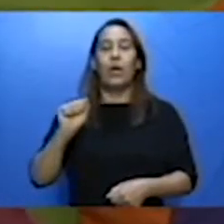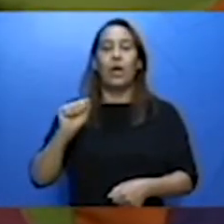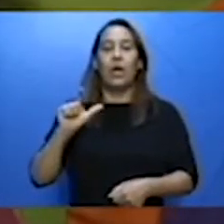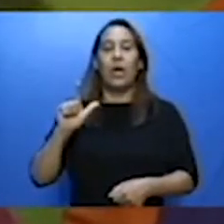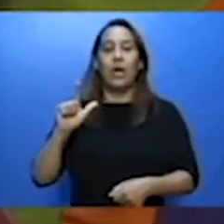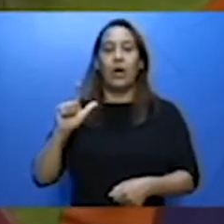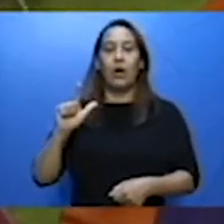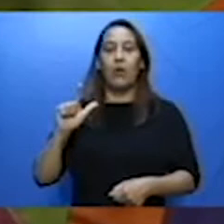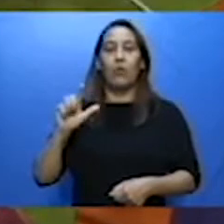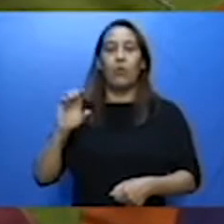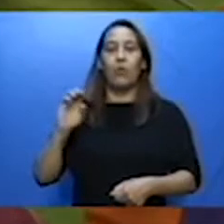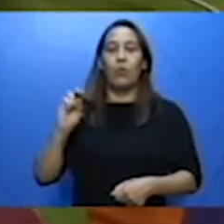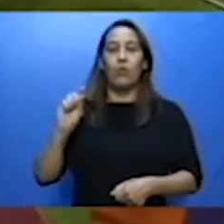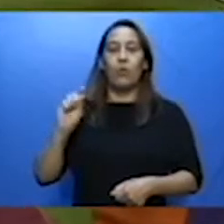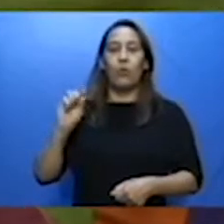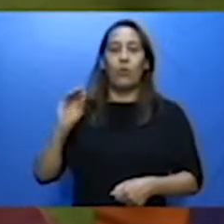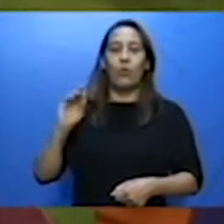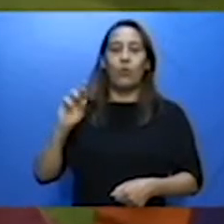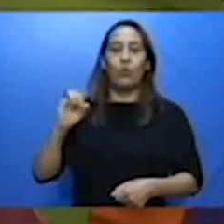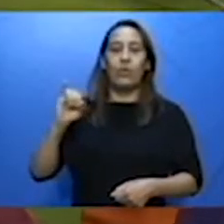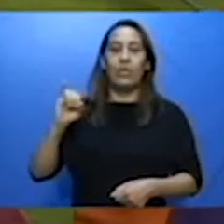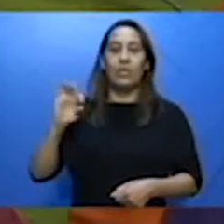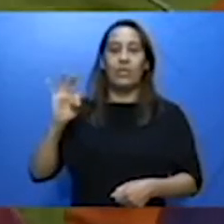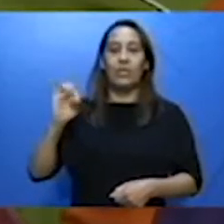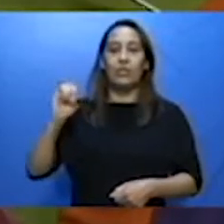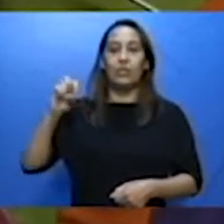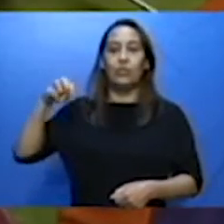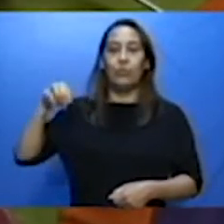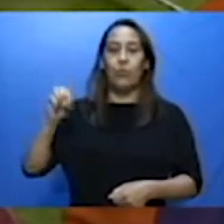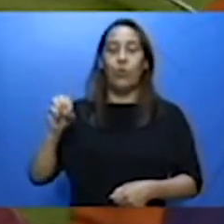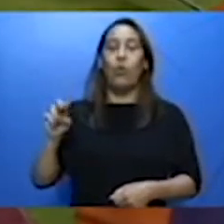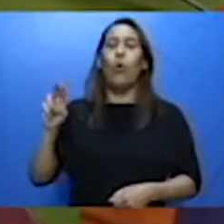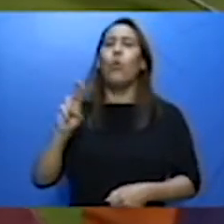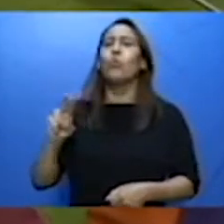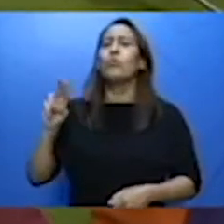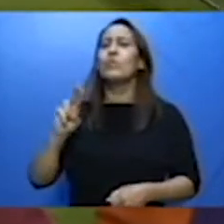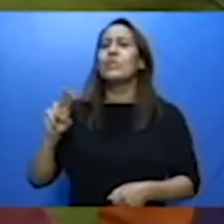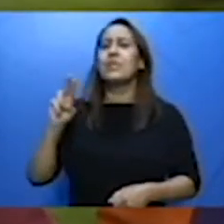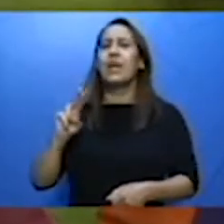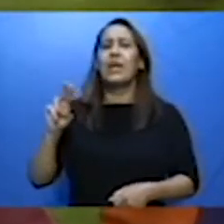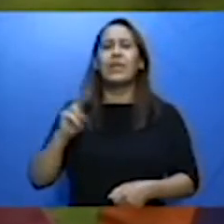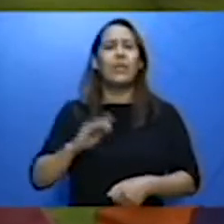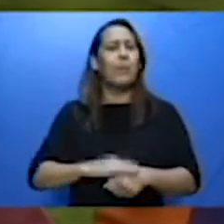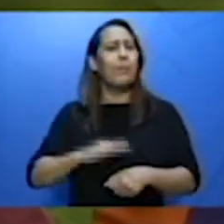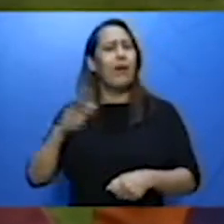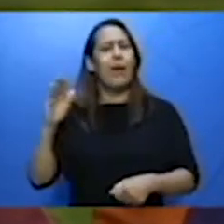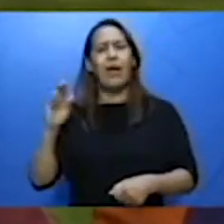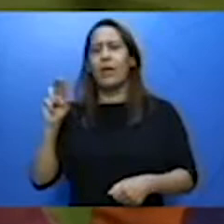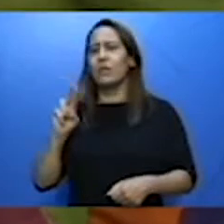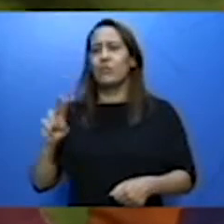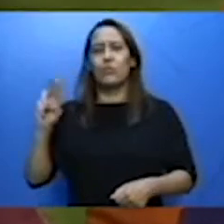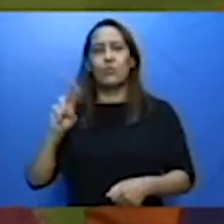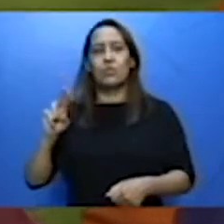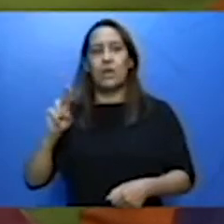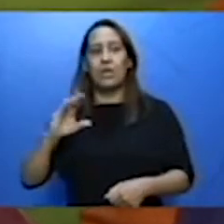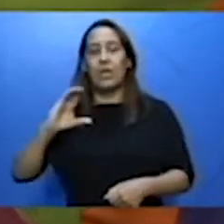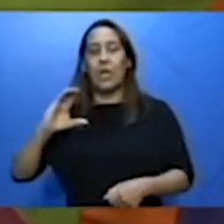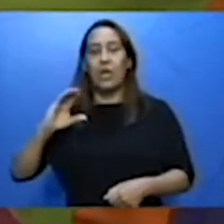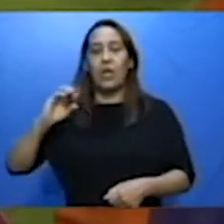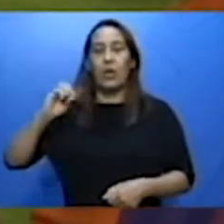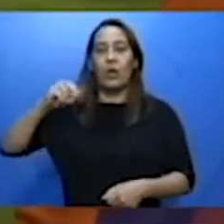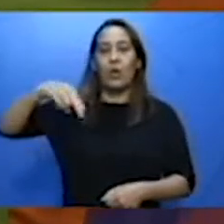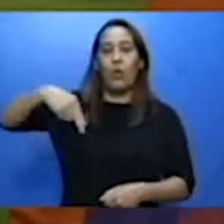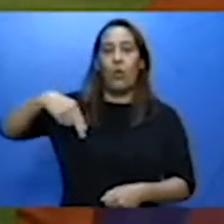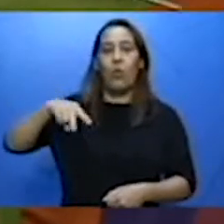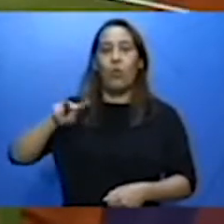convencional. Convencional é uma coisa muito usada. Então, na aula passada, a gente viu o algoritmo da